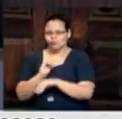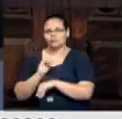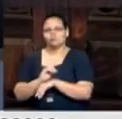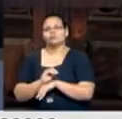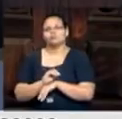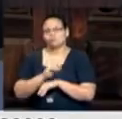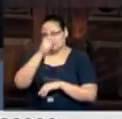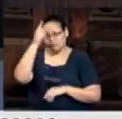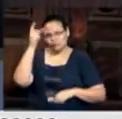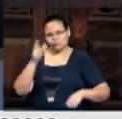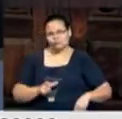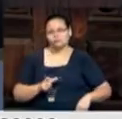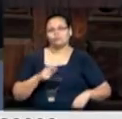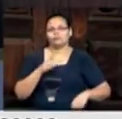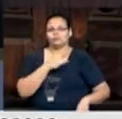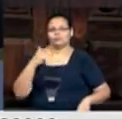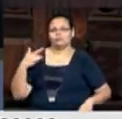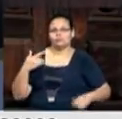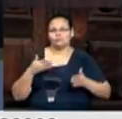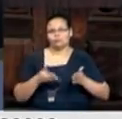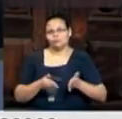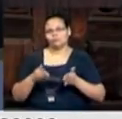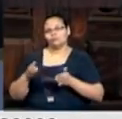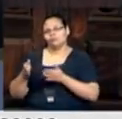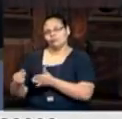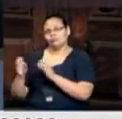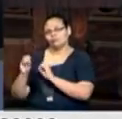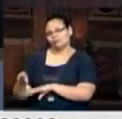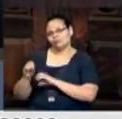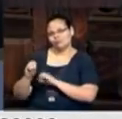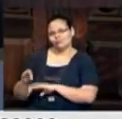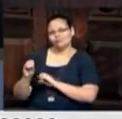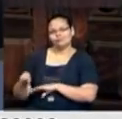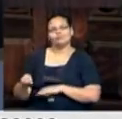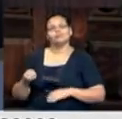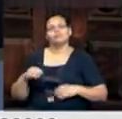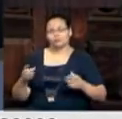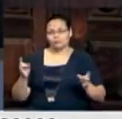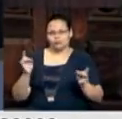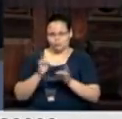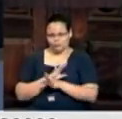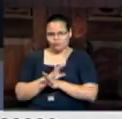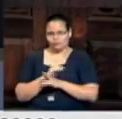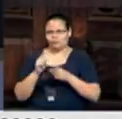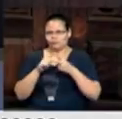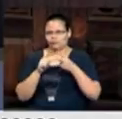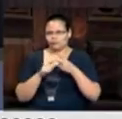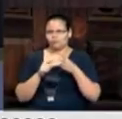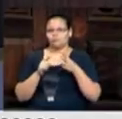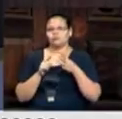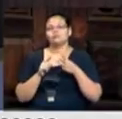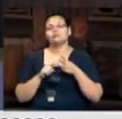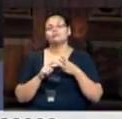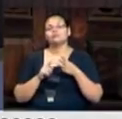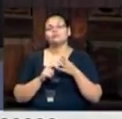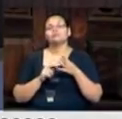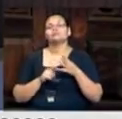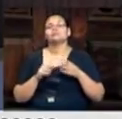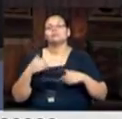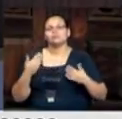senhor presidente, na saúde e na educação. 2 pontos apenas para encerrar esse pronunciamento. A